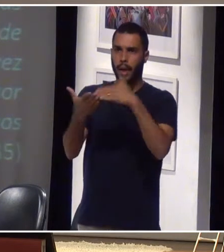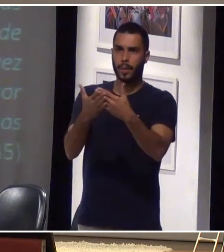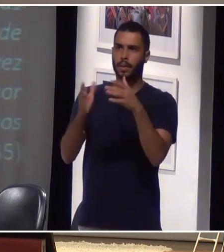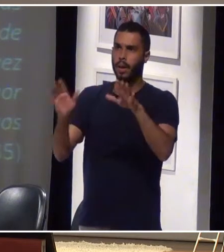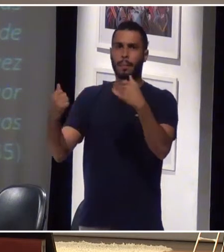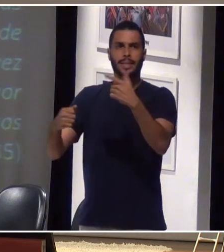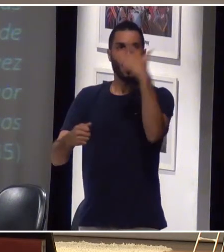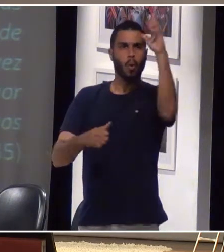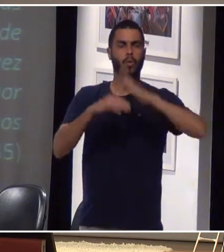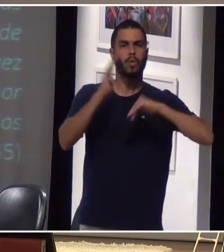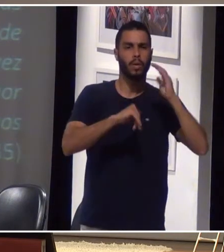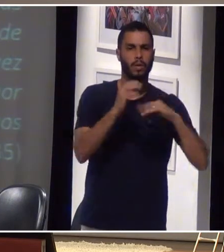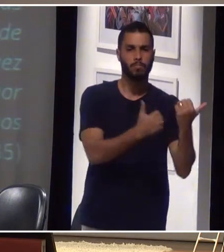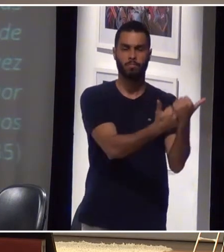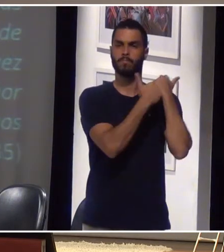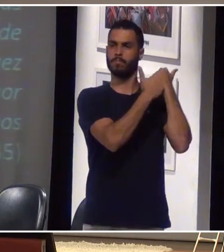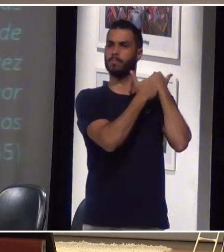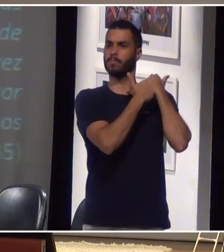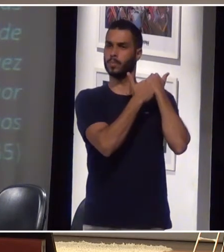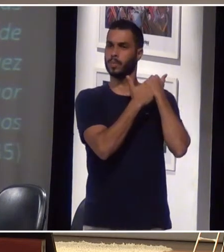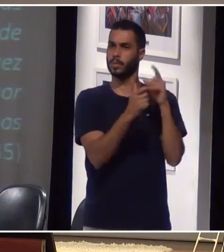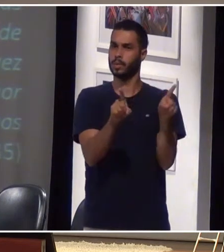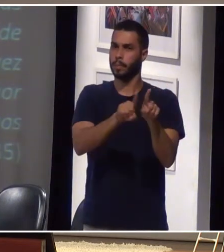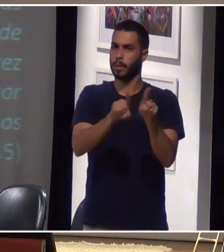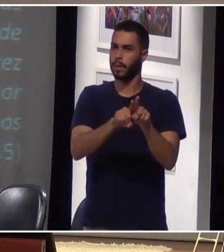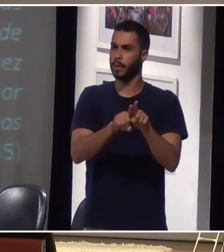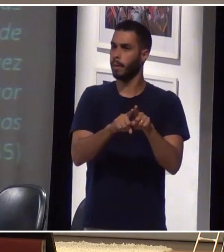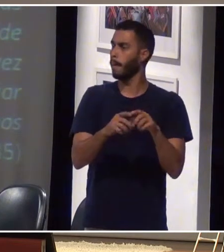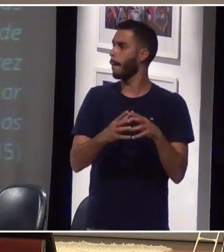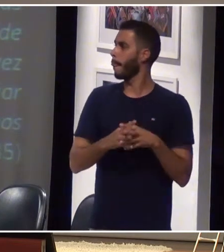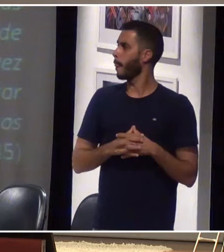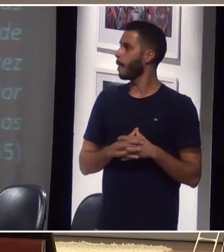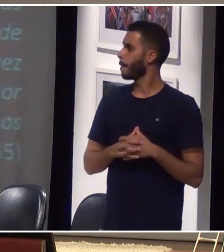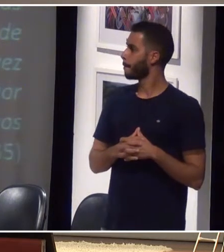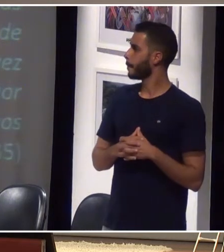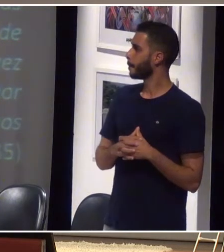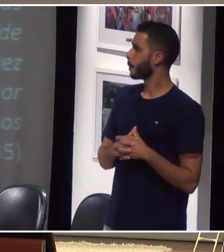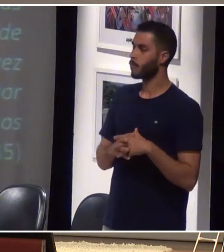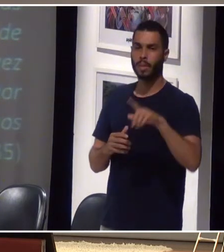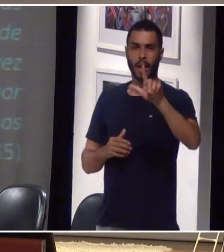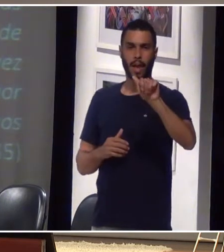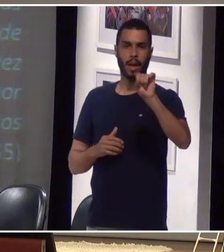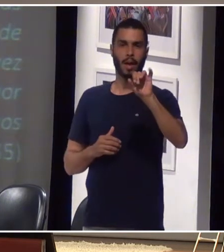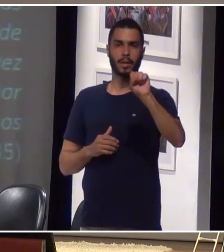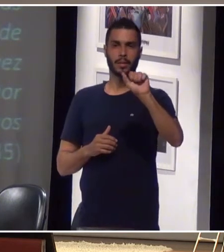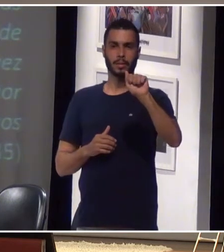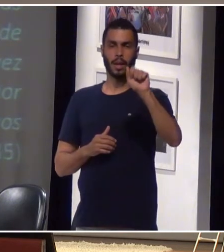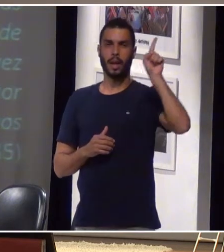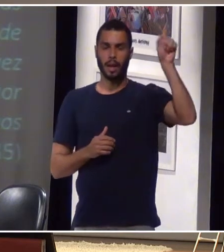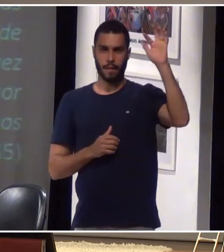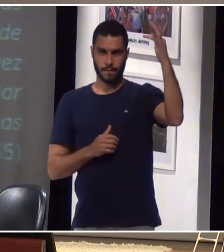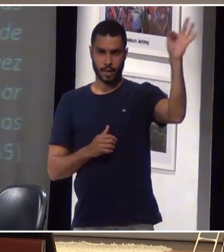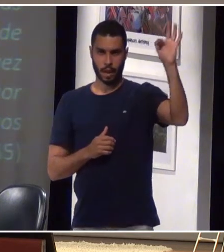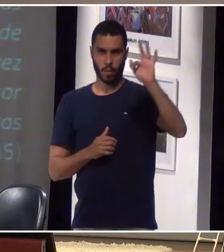mais perto, e uma migração de 50% foi o dado apresentado pela Laisa. Vou dizer o nome da menina, né? A Laisa mostrou que, na Federal de